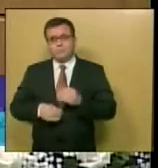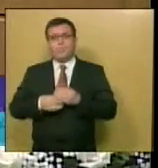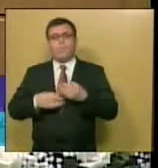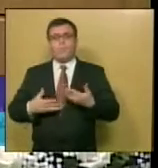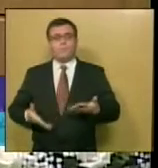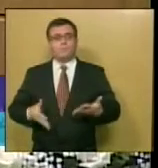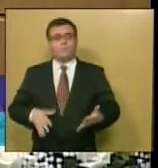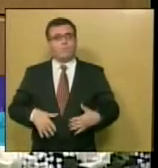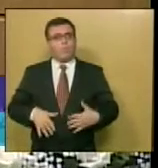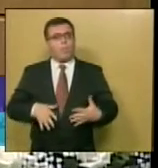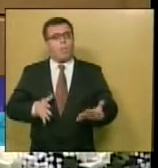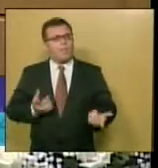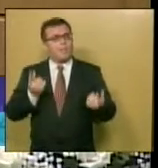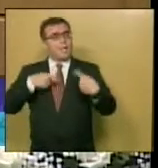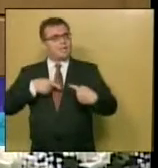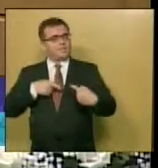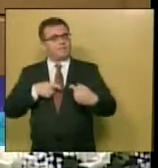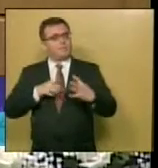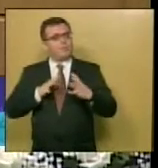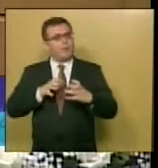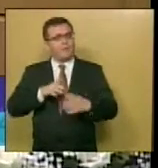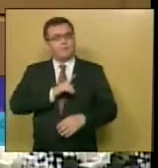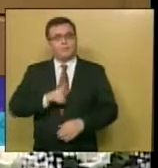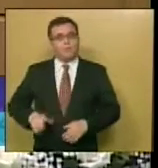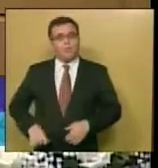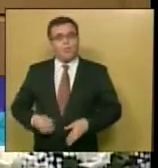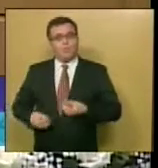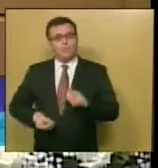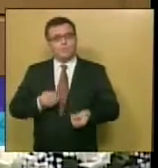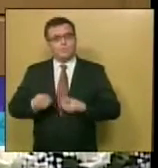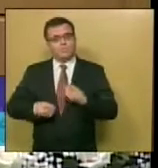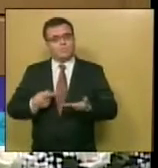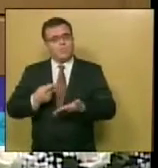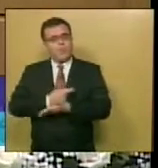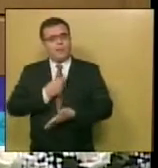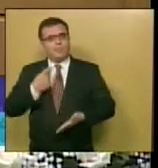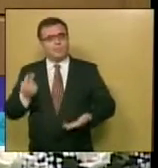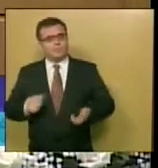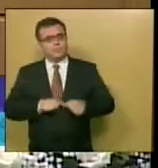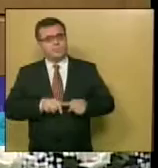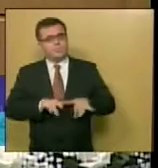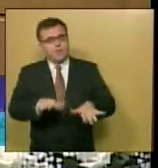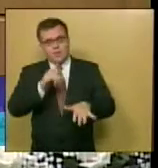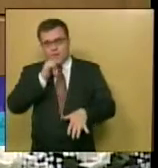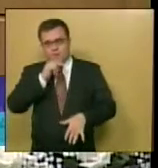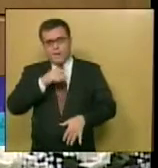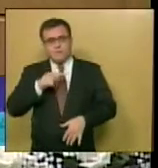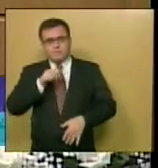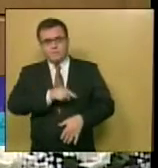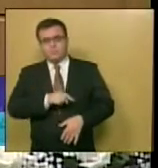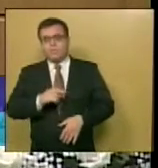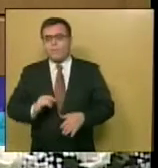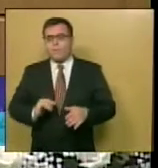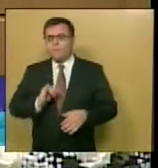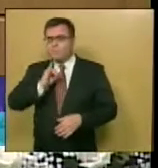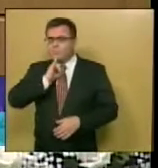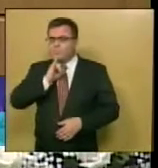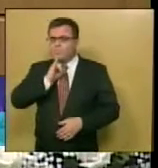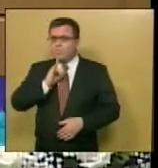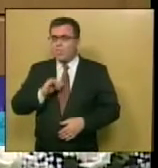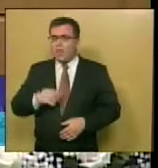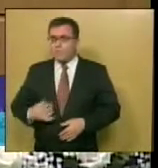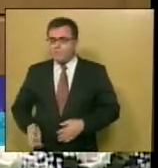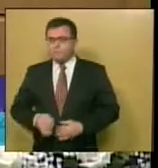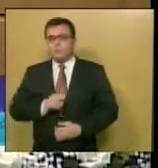desentendeu com o governador em relação às obras de abastecimento de água para Itabaiana. A SUDENE,